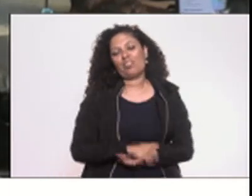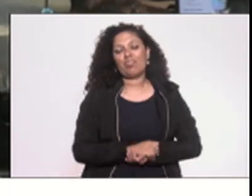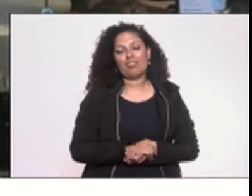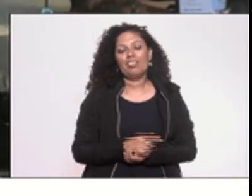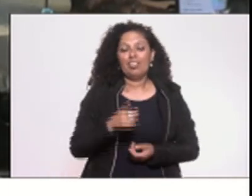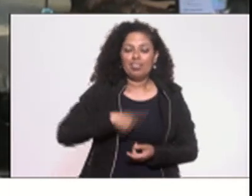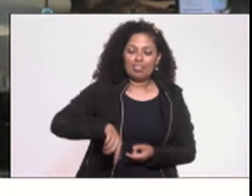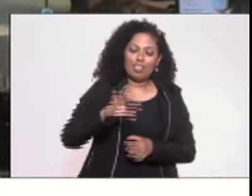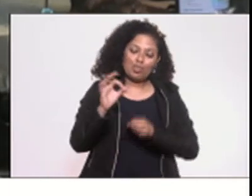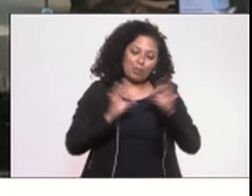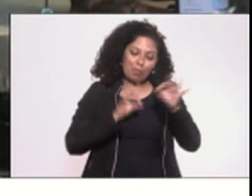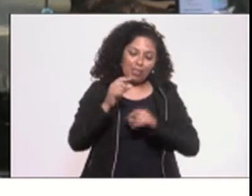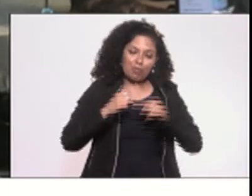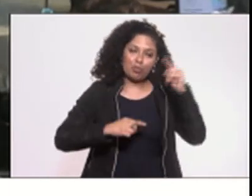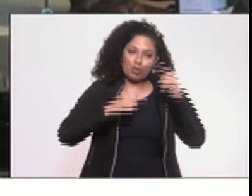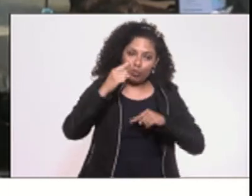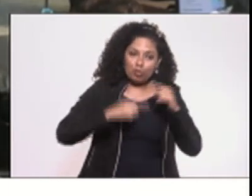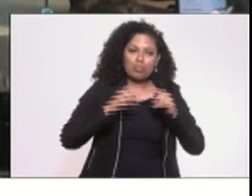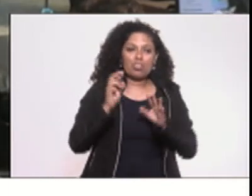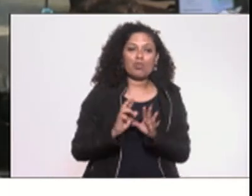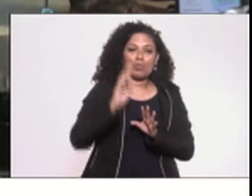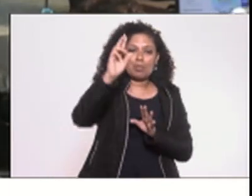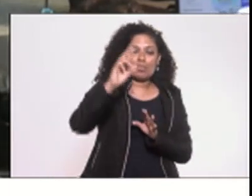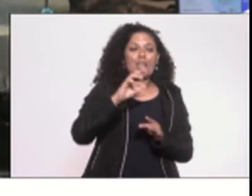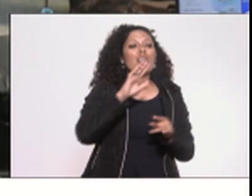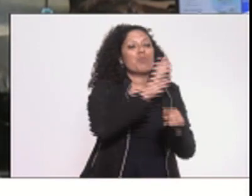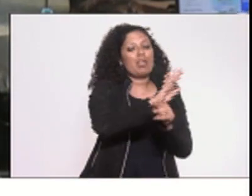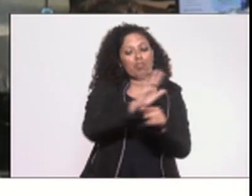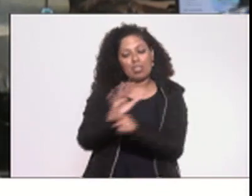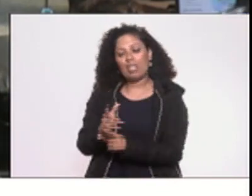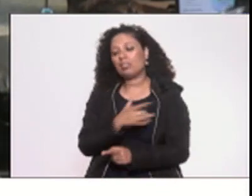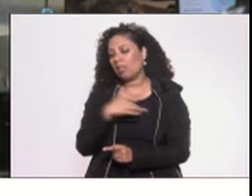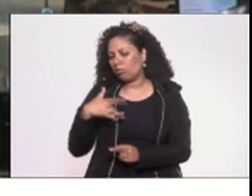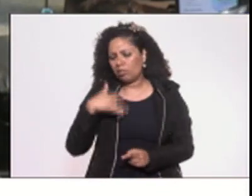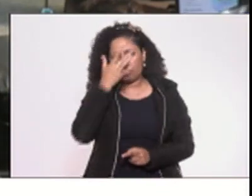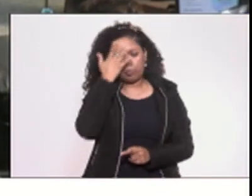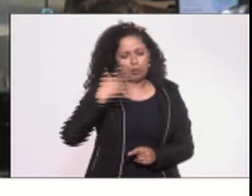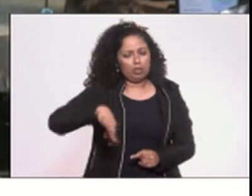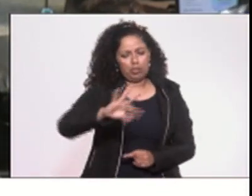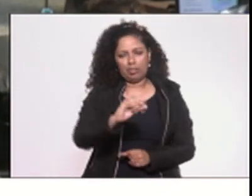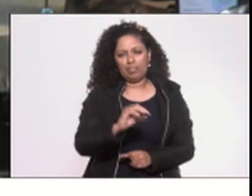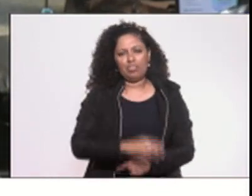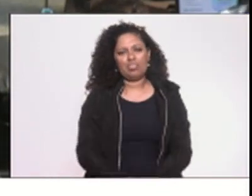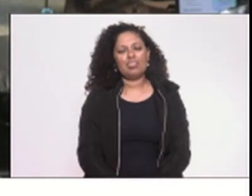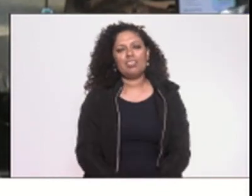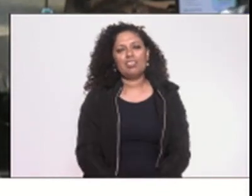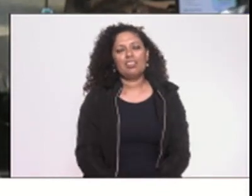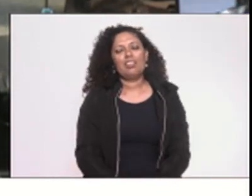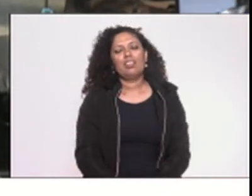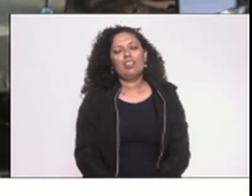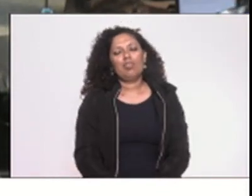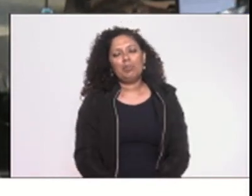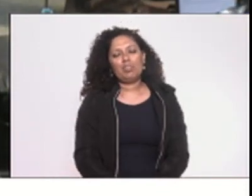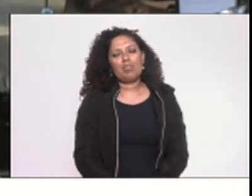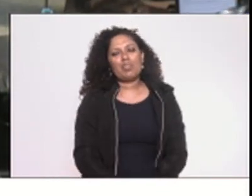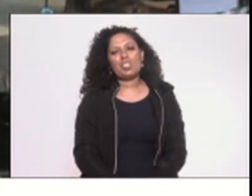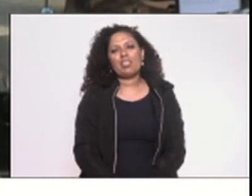produtos responsáveis e que possam fazer bem à nossa saúde. Por favor, pode passar.